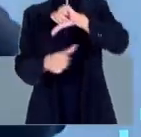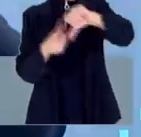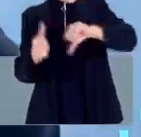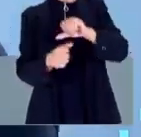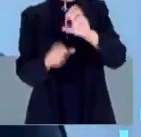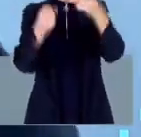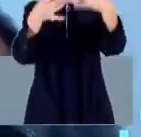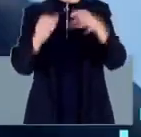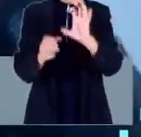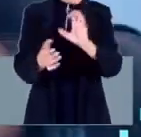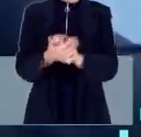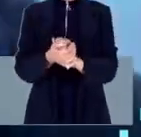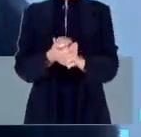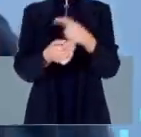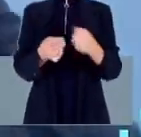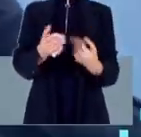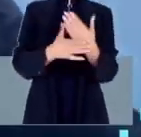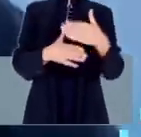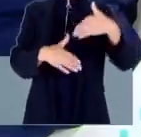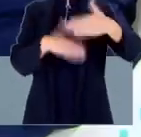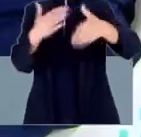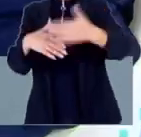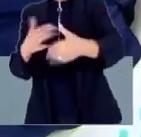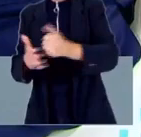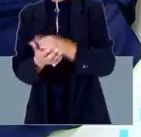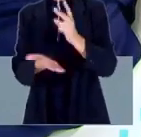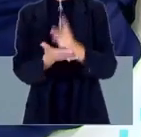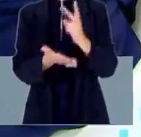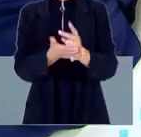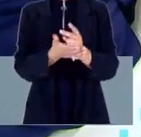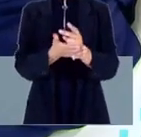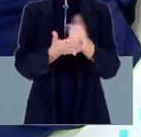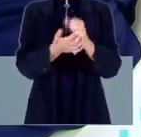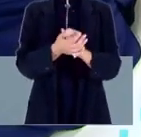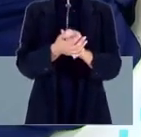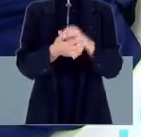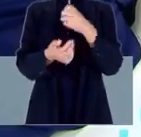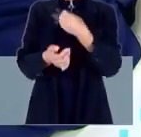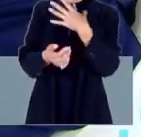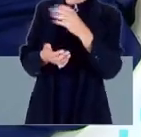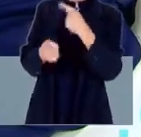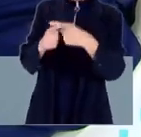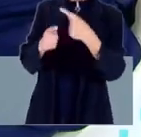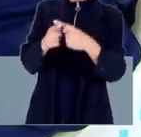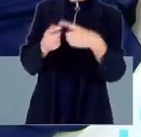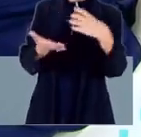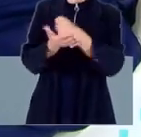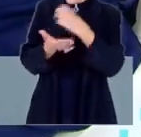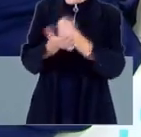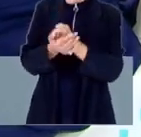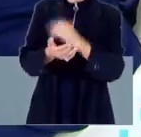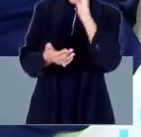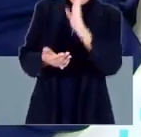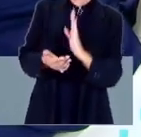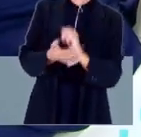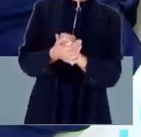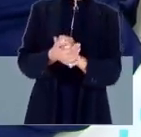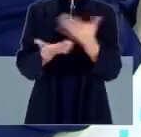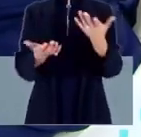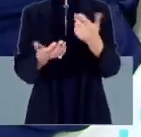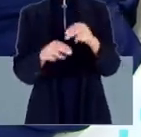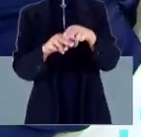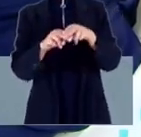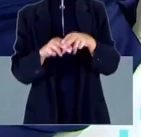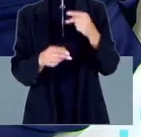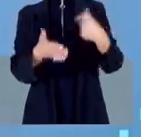você crie não cria aquele efeito cascata de ficar criando Credo E aí Receita Federal É bem por isso